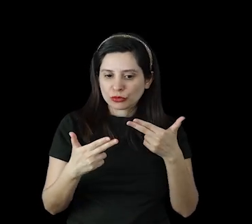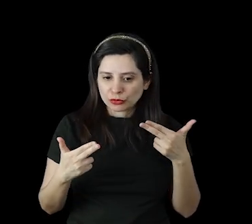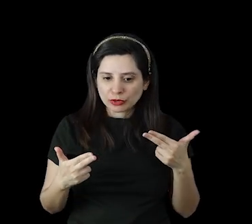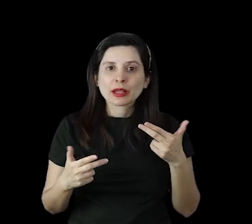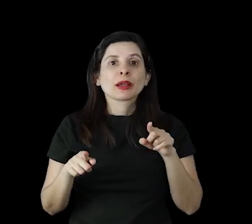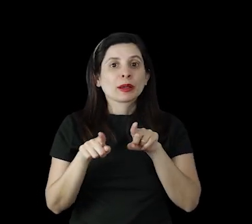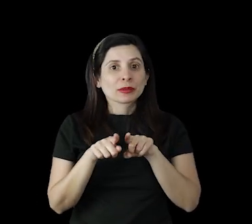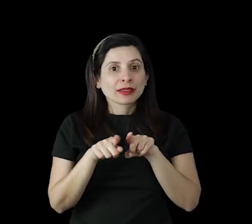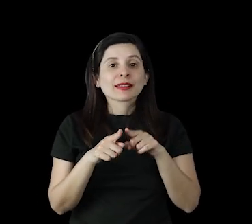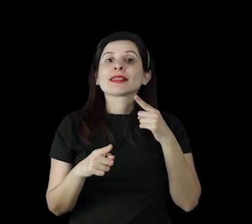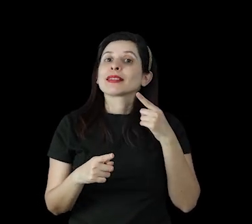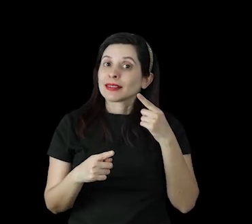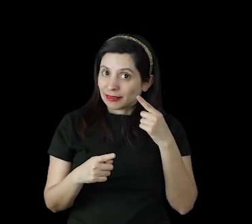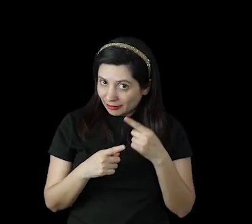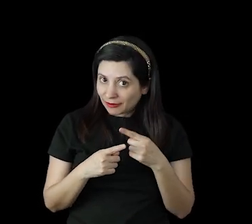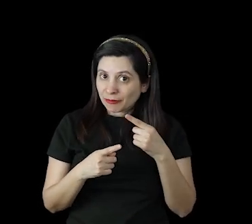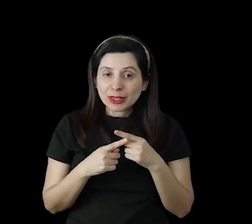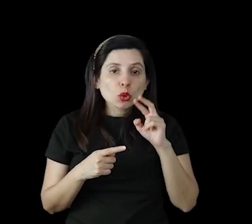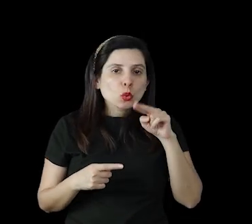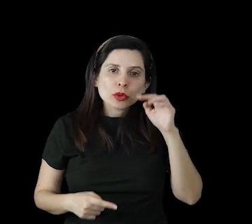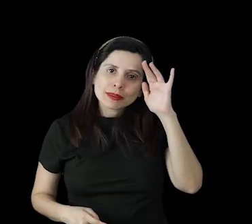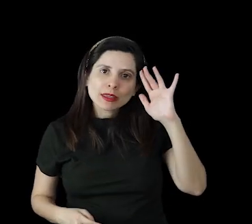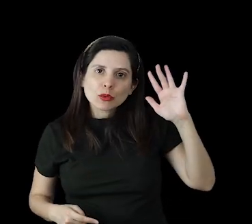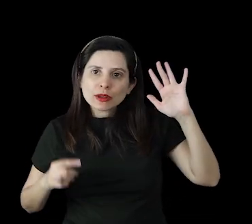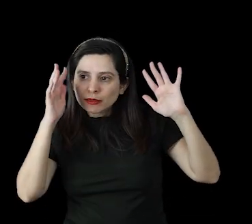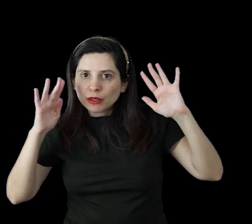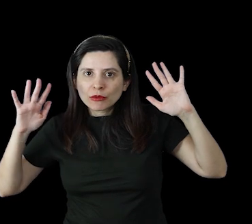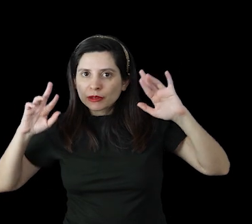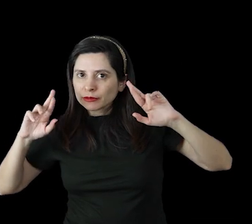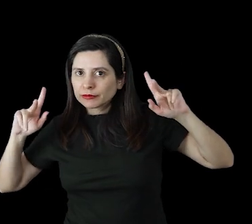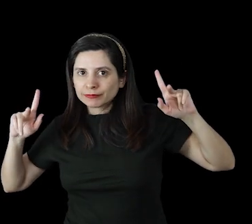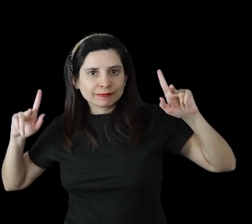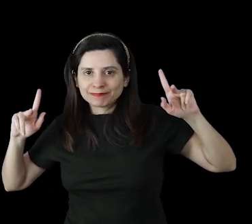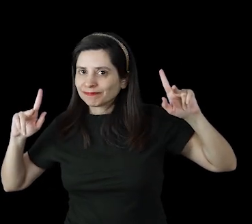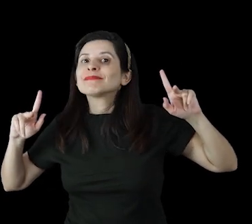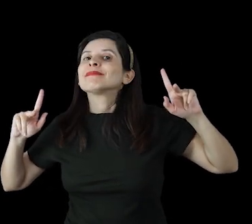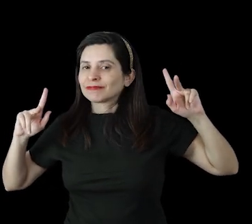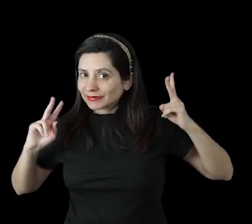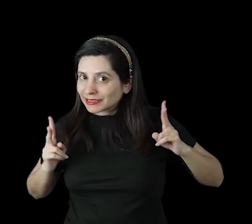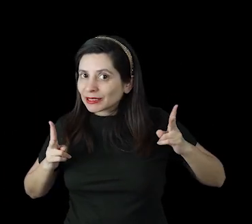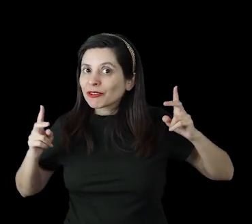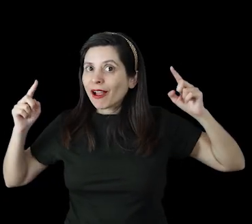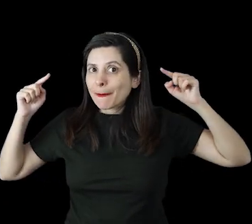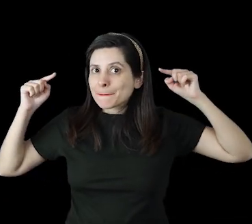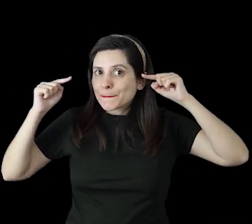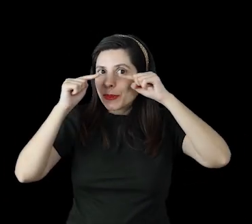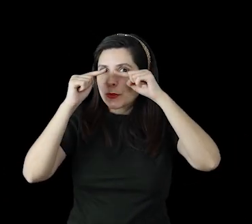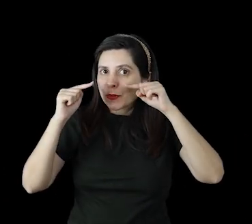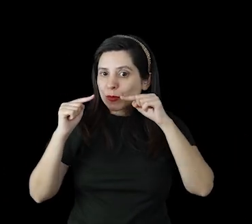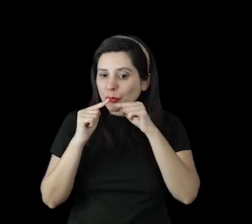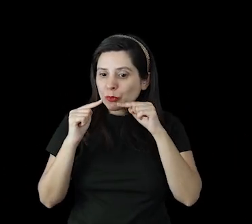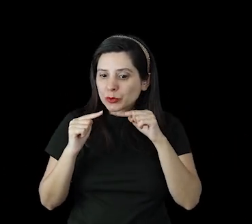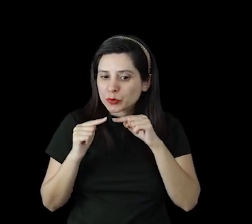aí também eu acho que nunca nenhuma teoria é isolada. A gente sempre vai linkando esses elementos,